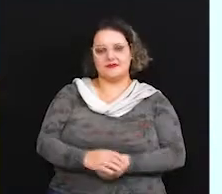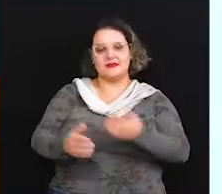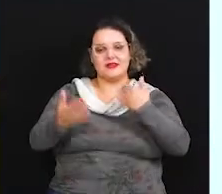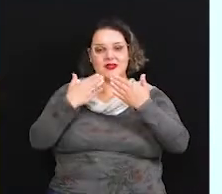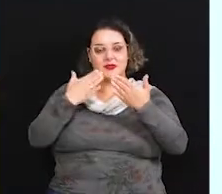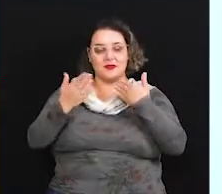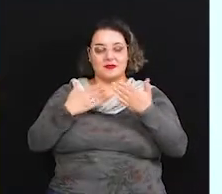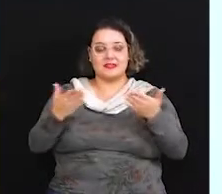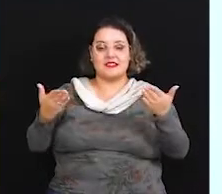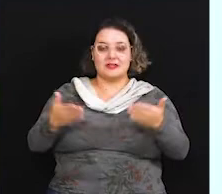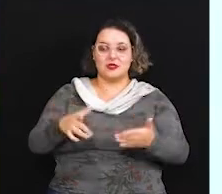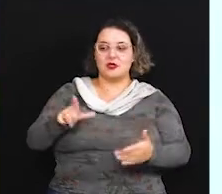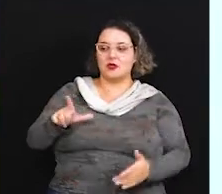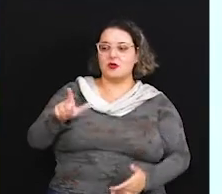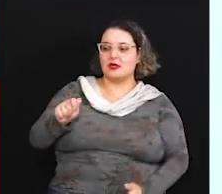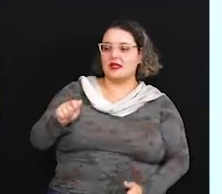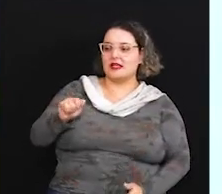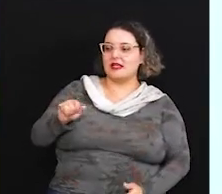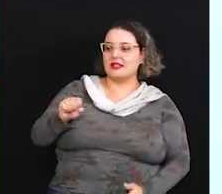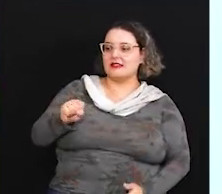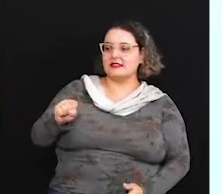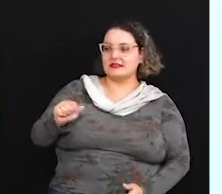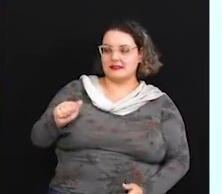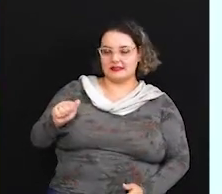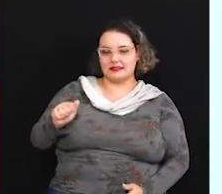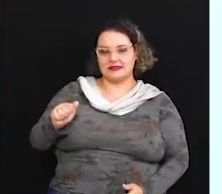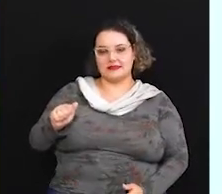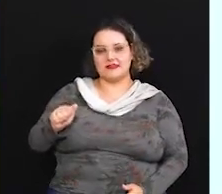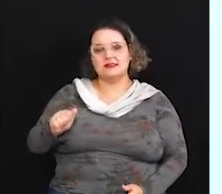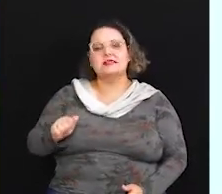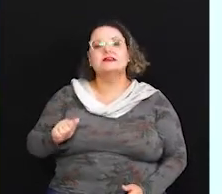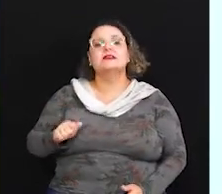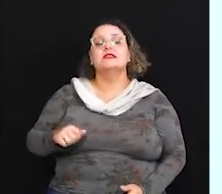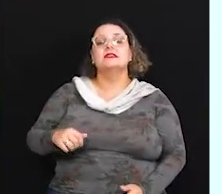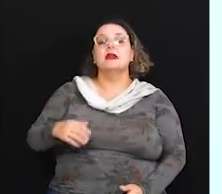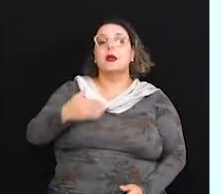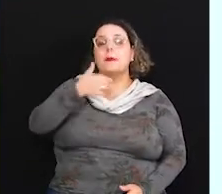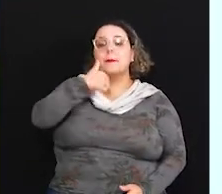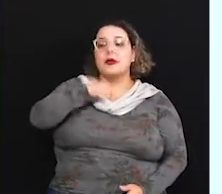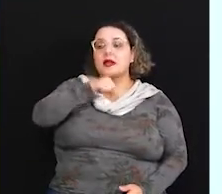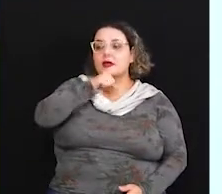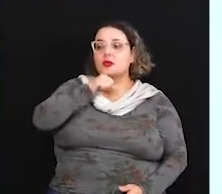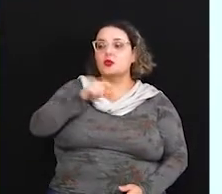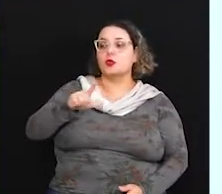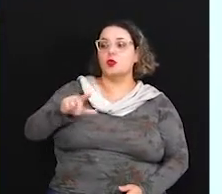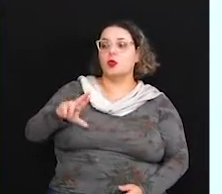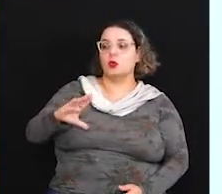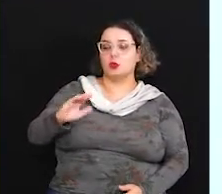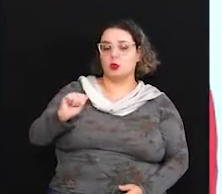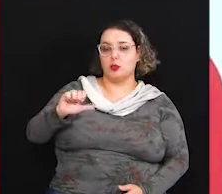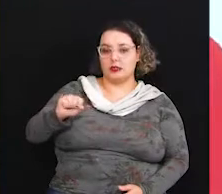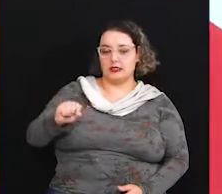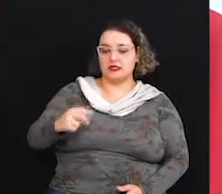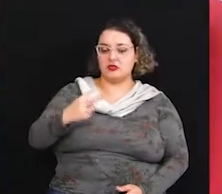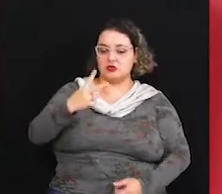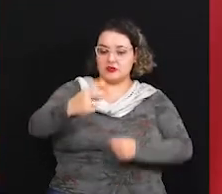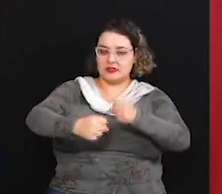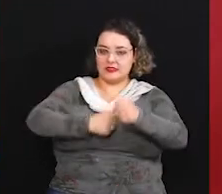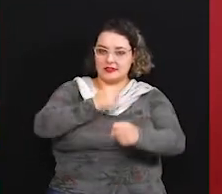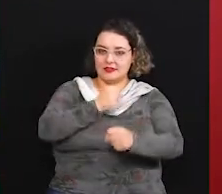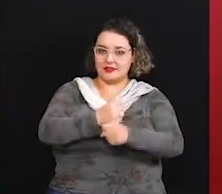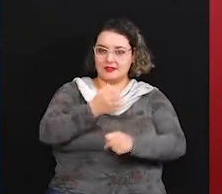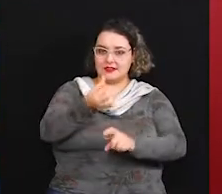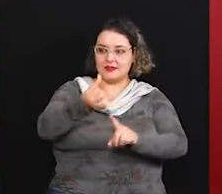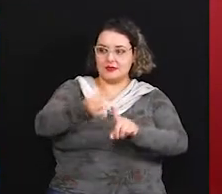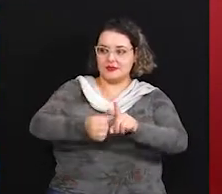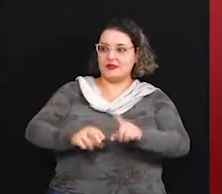Eu vou conversar agora com a Laíse, que é mãe do Lucas, de 2 anos e meio, e que usufrui aqui dos serviços